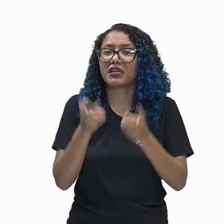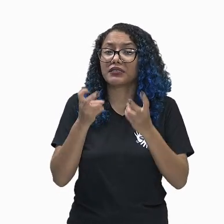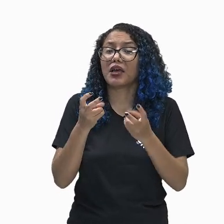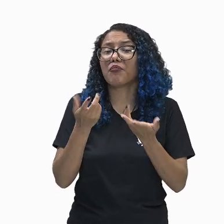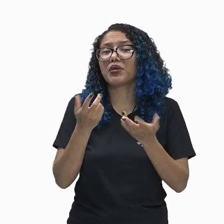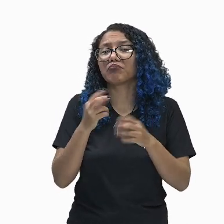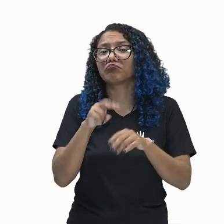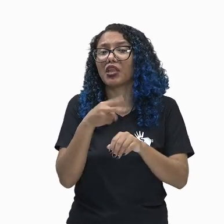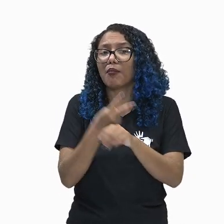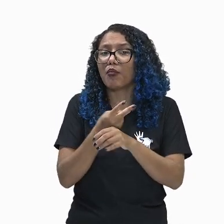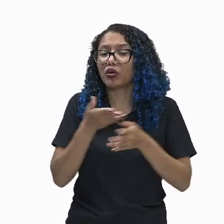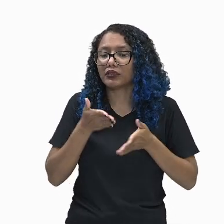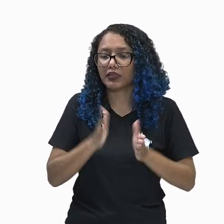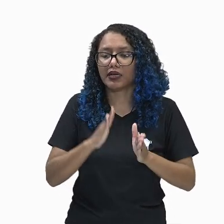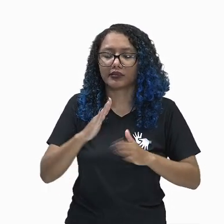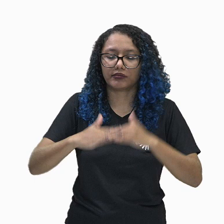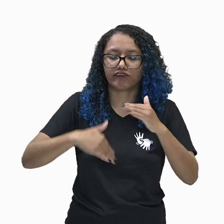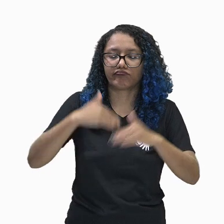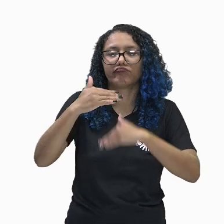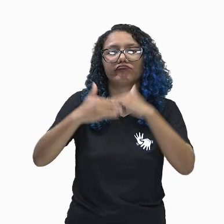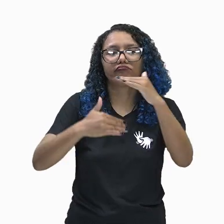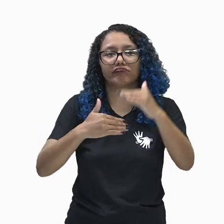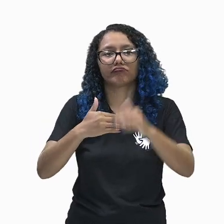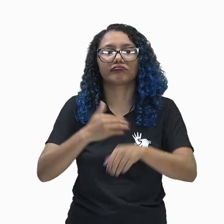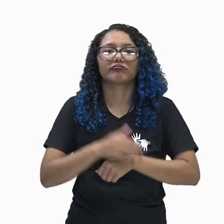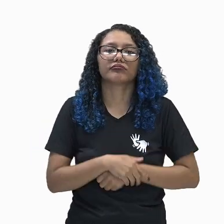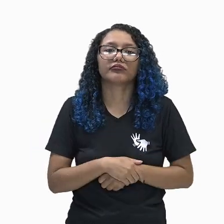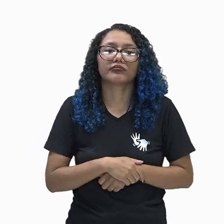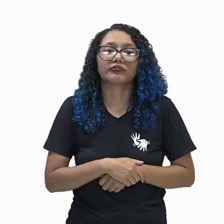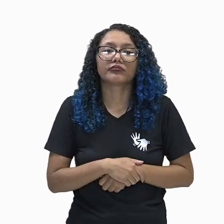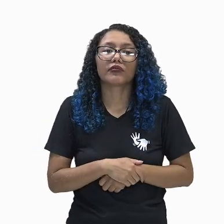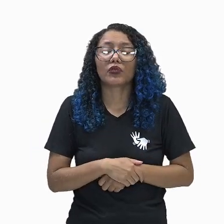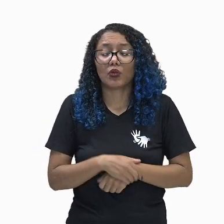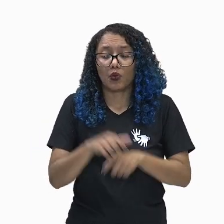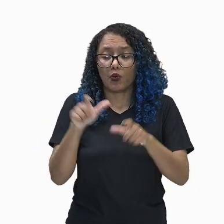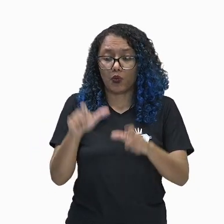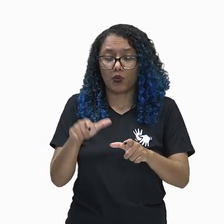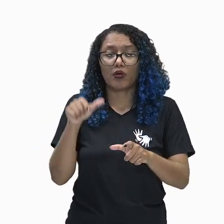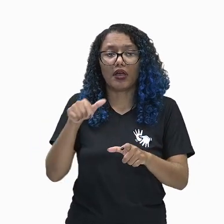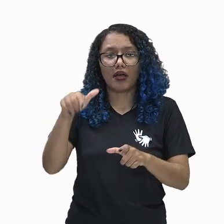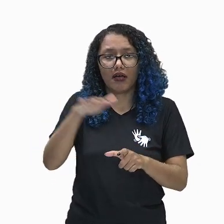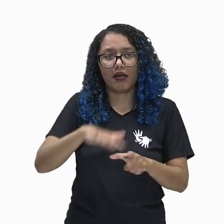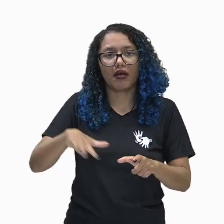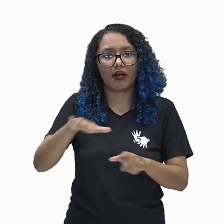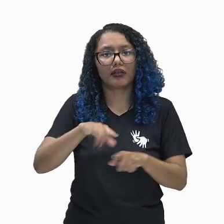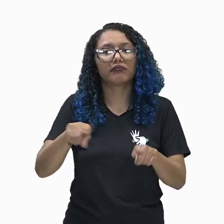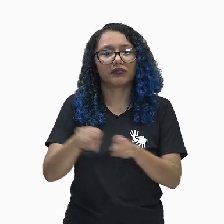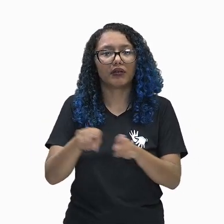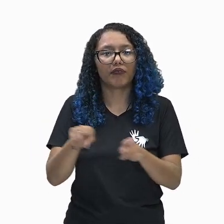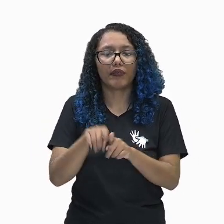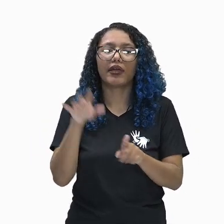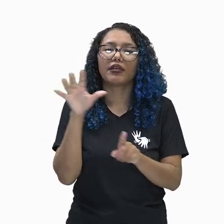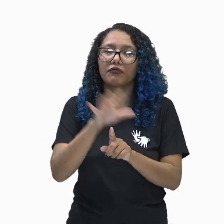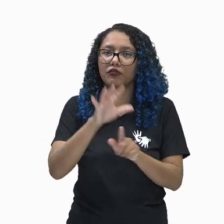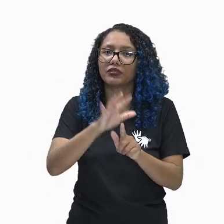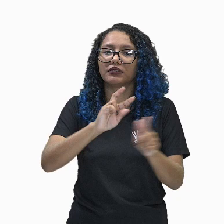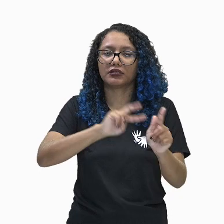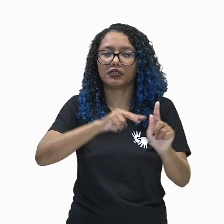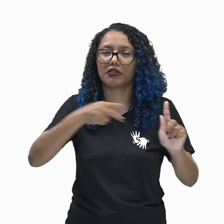nasce e se desenvolve. O ambiente pode influenciar essa expressão gênica do